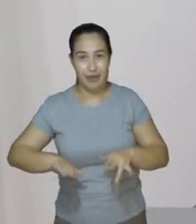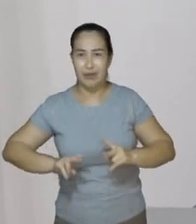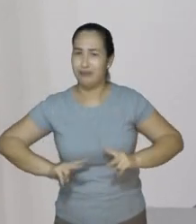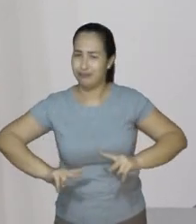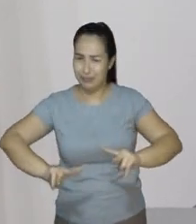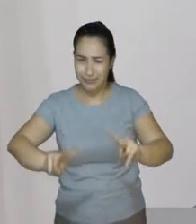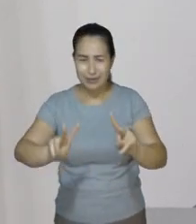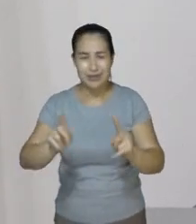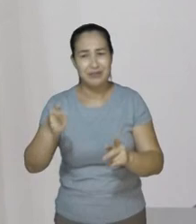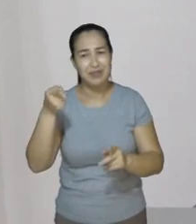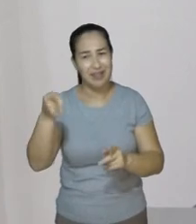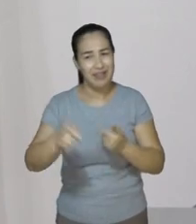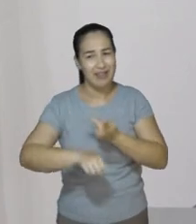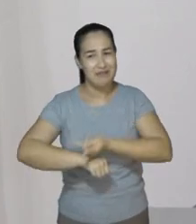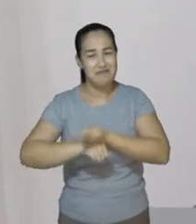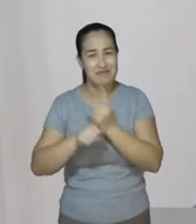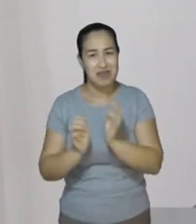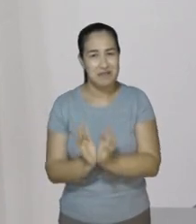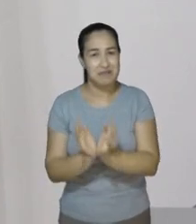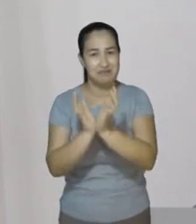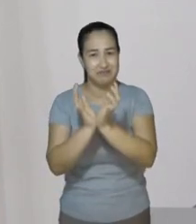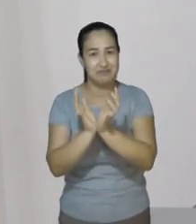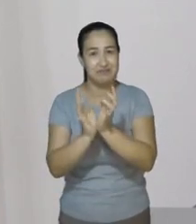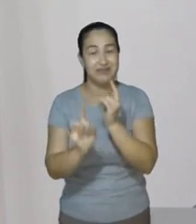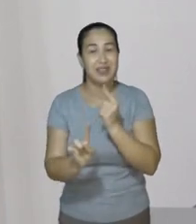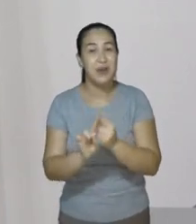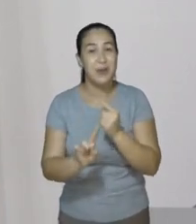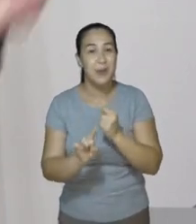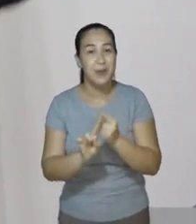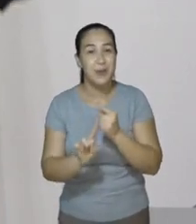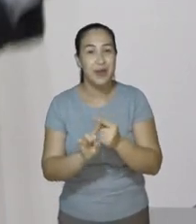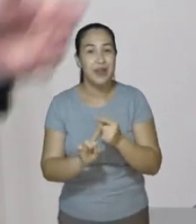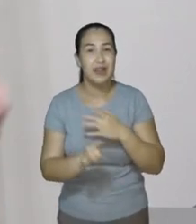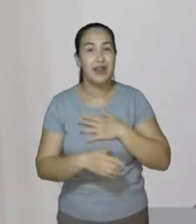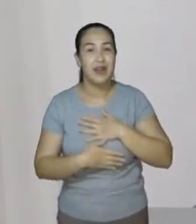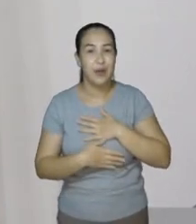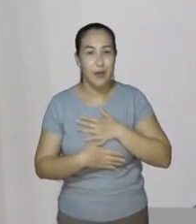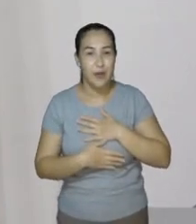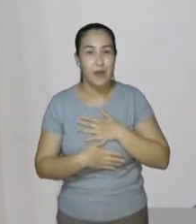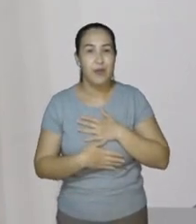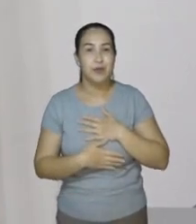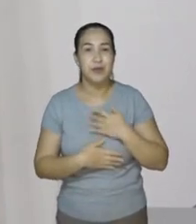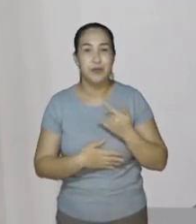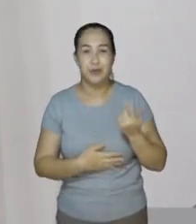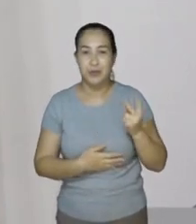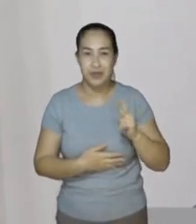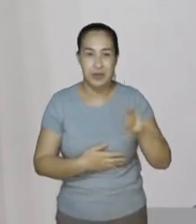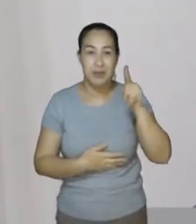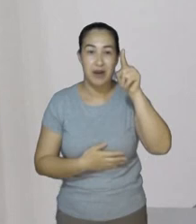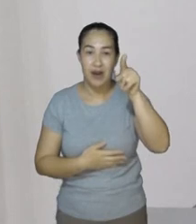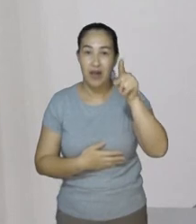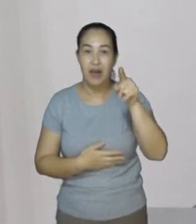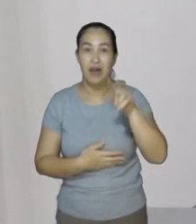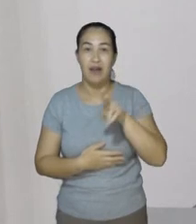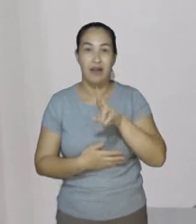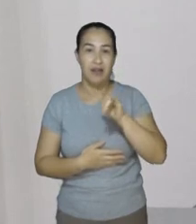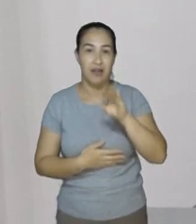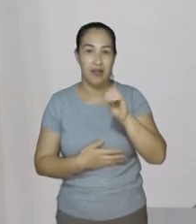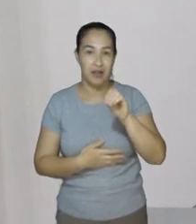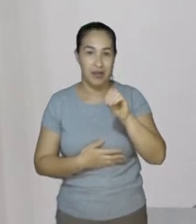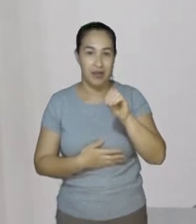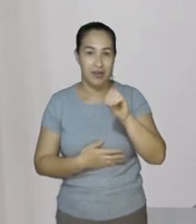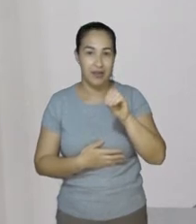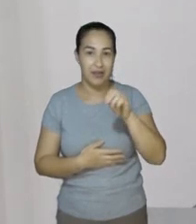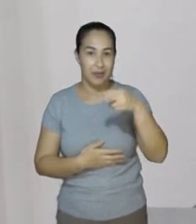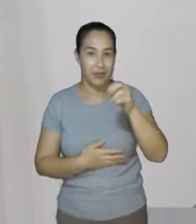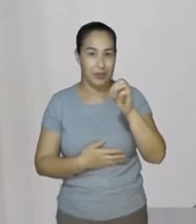estado, pelo trabalho que a Assembleia desempenha, e eu tenho certeza que cada vez mais, como estaremos agora lá no Rio Grande do Norte, que estará recebendo, então, o